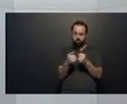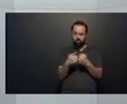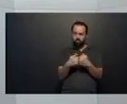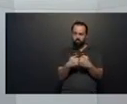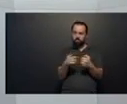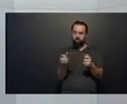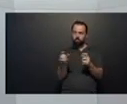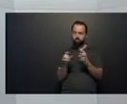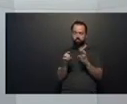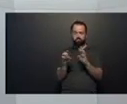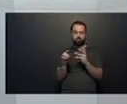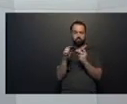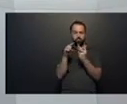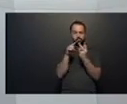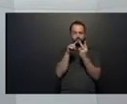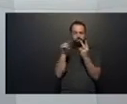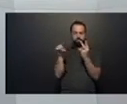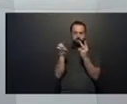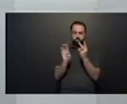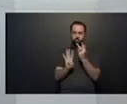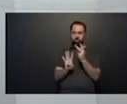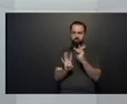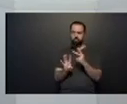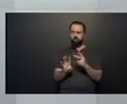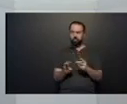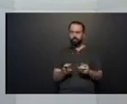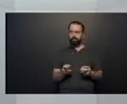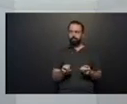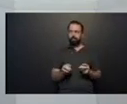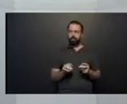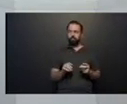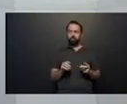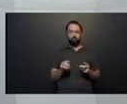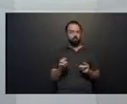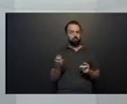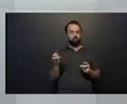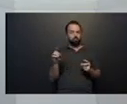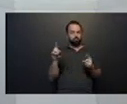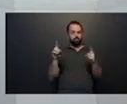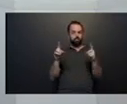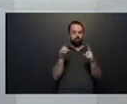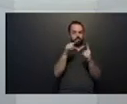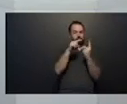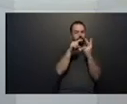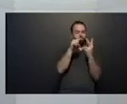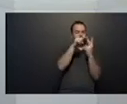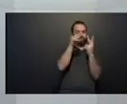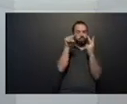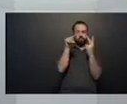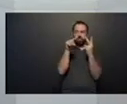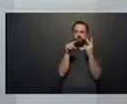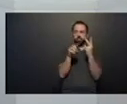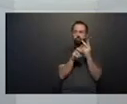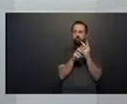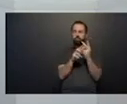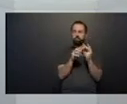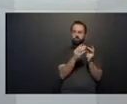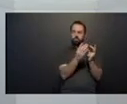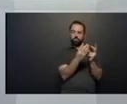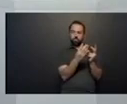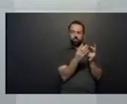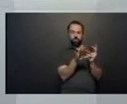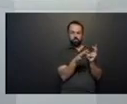4. Né? Eu posso fazer uma estimativa aí também e pensar que raiz quadrada de 5 é